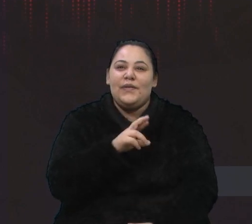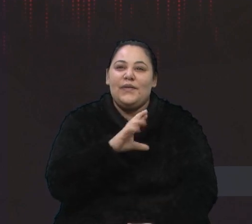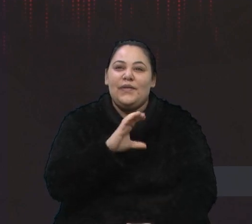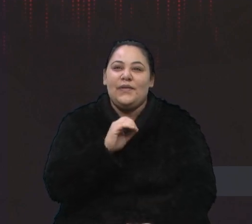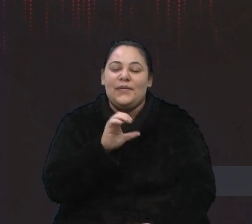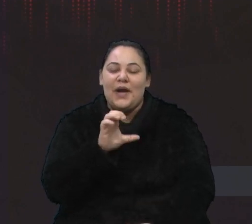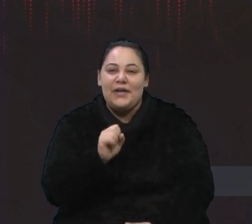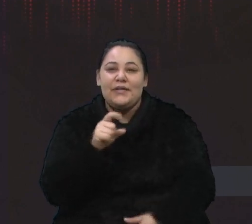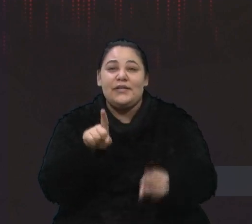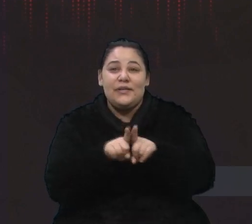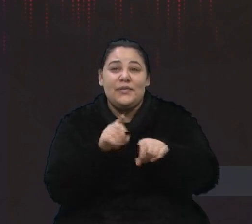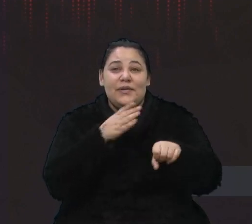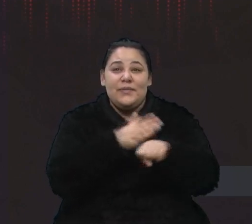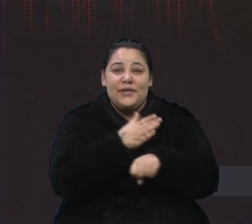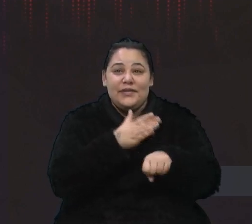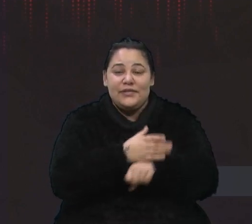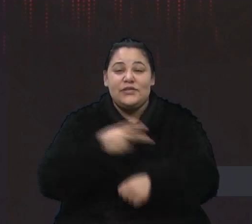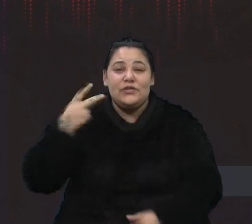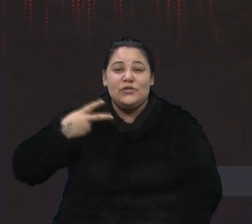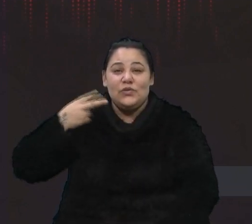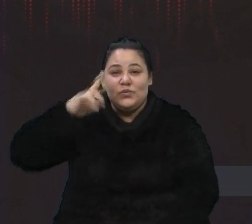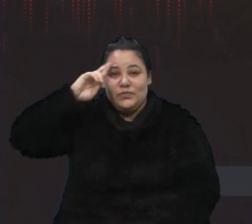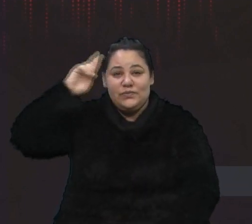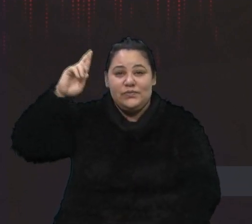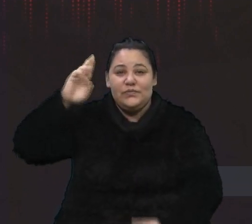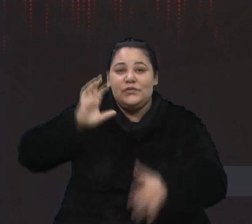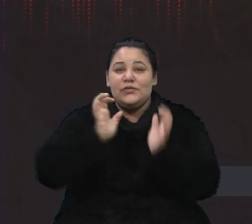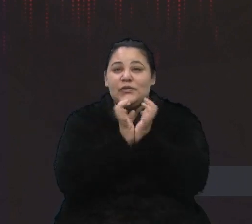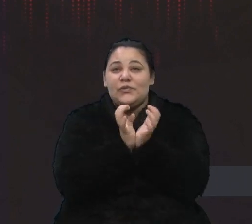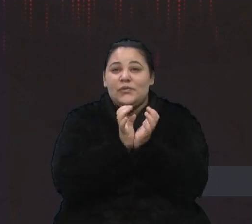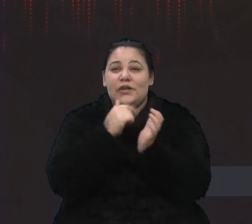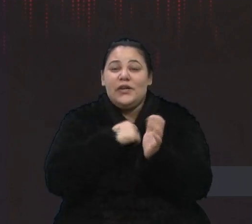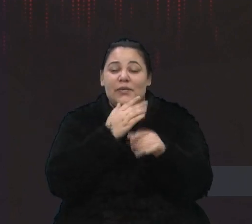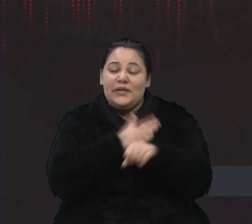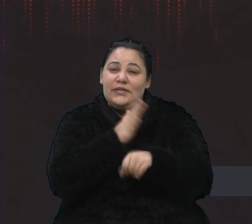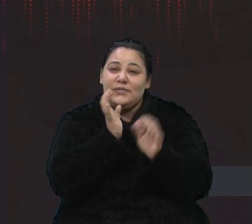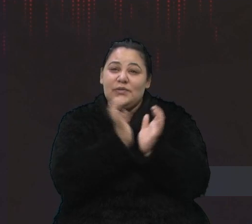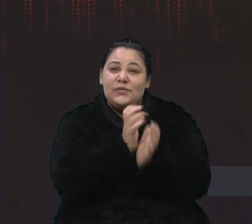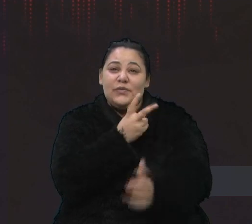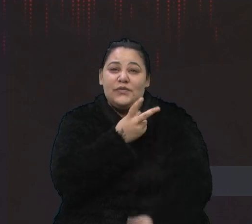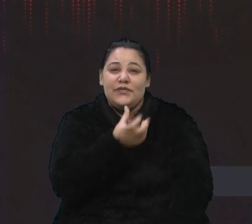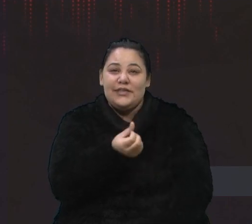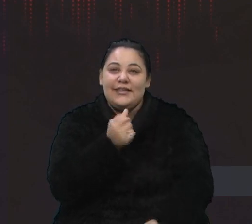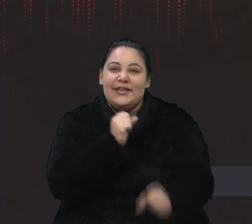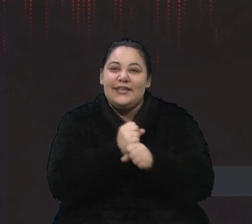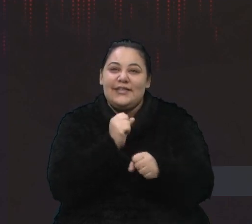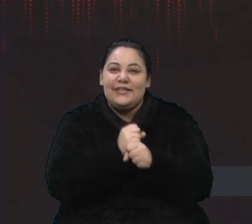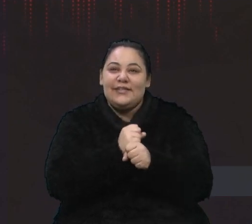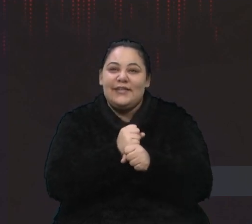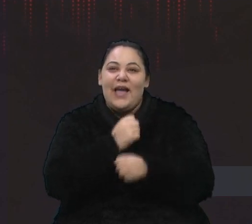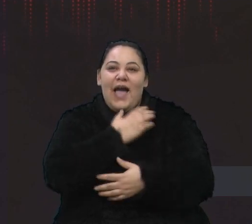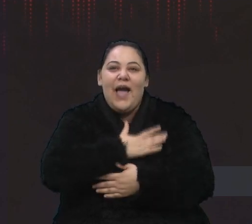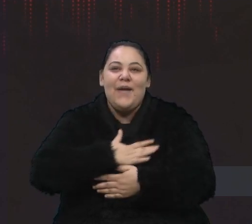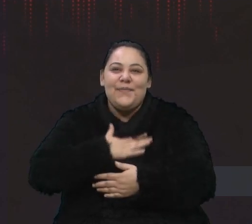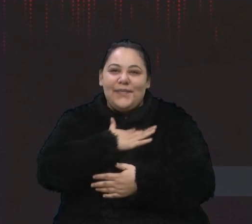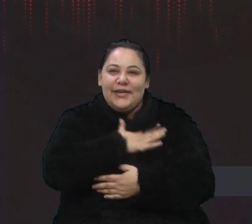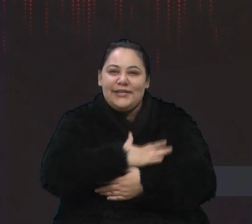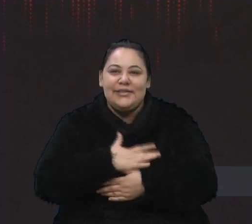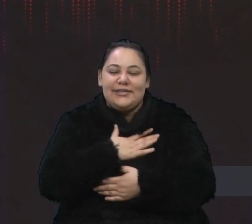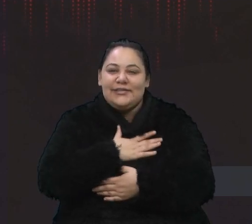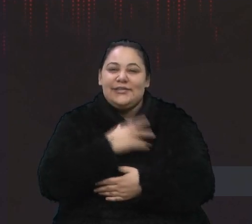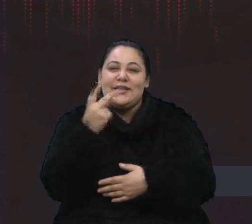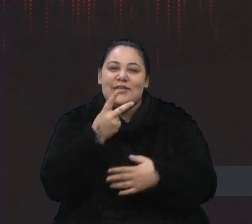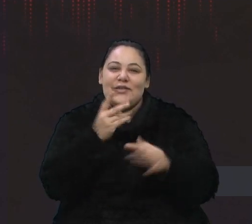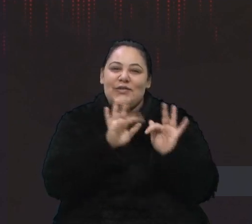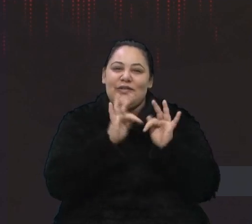grupo Alarme Falso, sou o vice-líder do grupo. Eu faço parte do grupo Alarme Falso há 26 anos. É um prazer estar com essa segunda